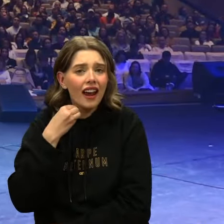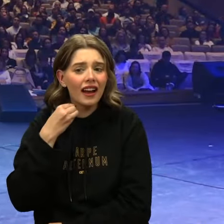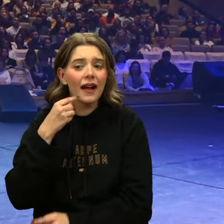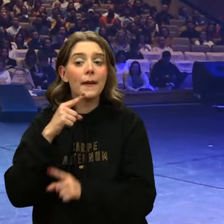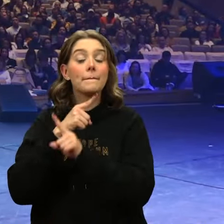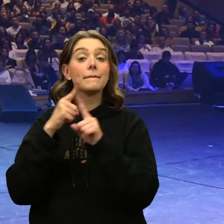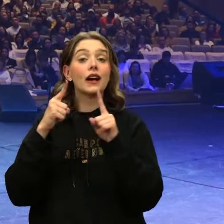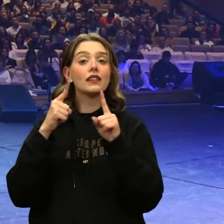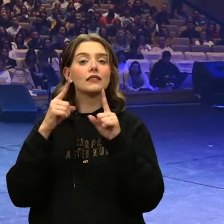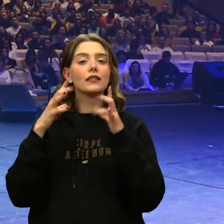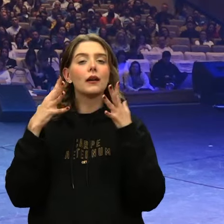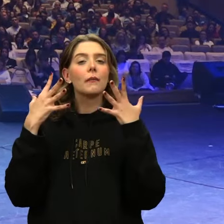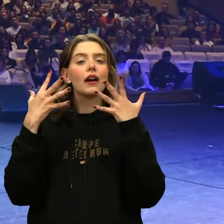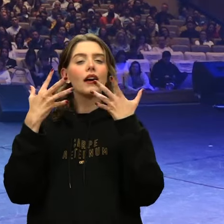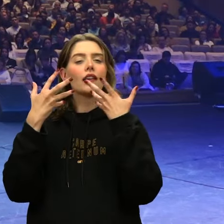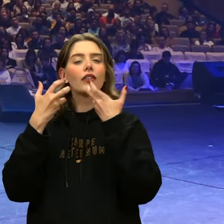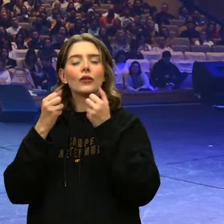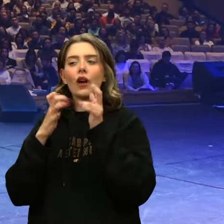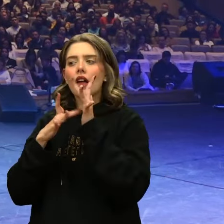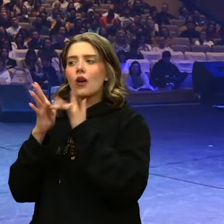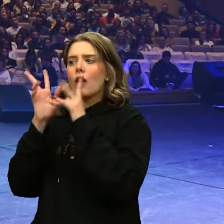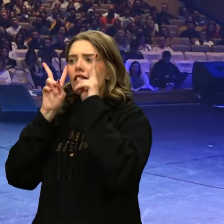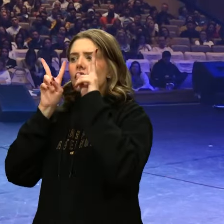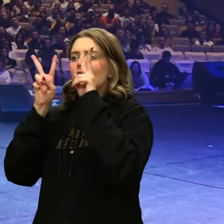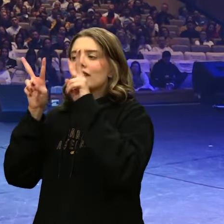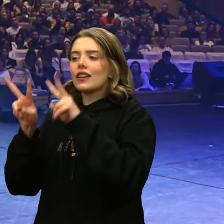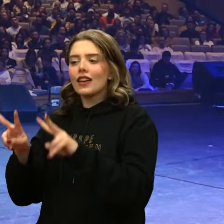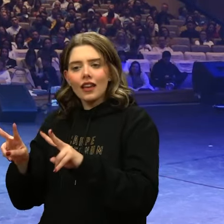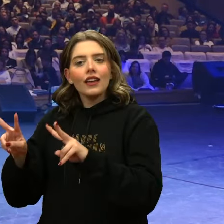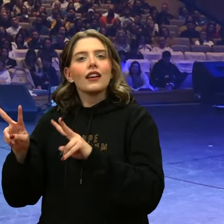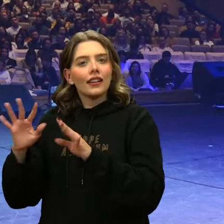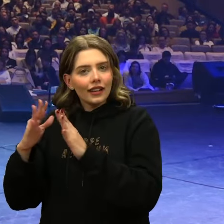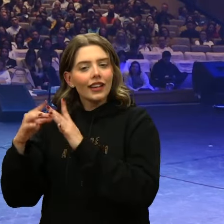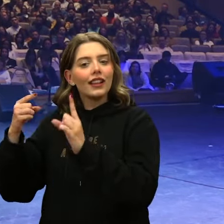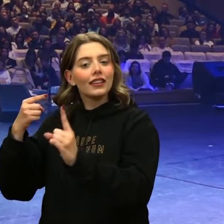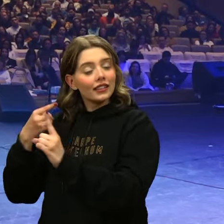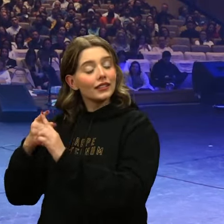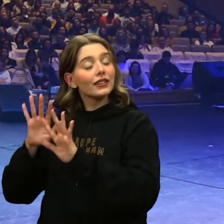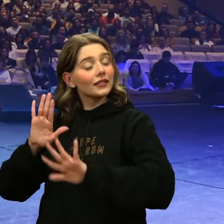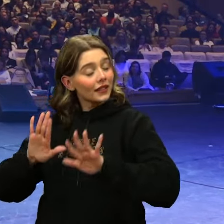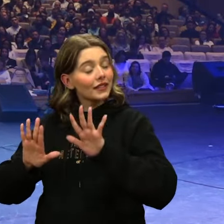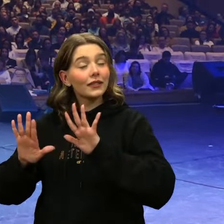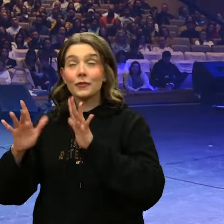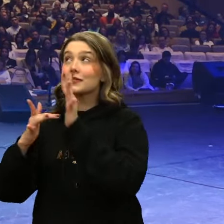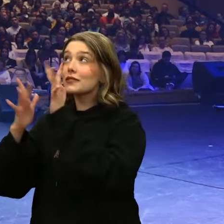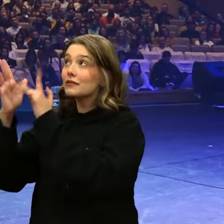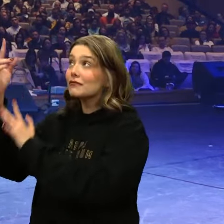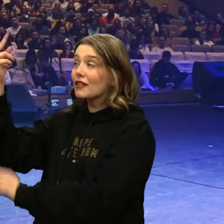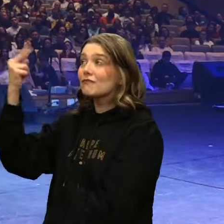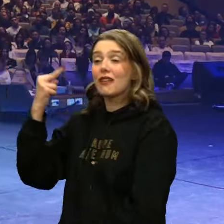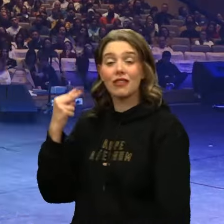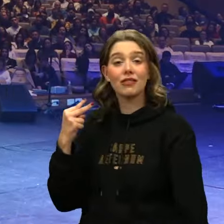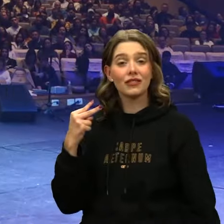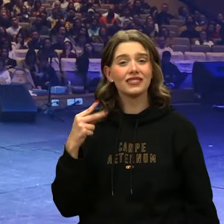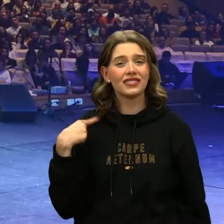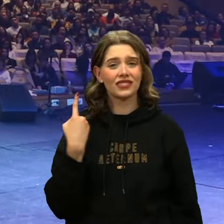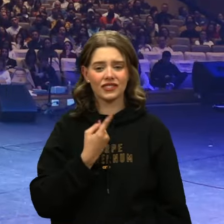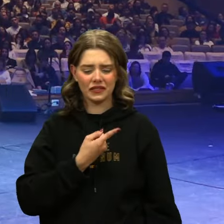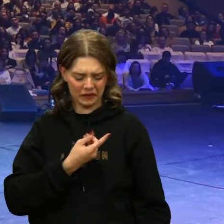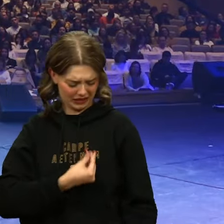forma como Jesus vê essa igreja. E é como ele muitas vezes nos vê. Quando a gente sente que a nossa vida está